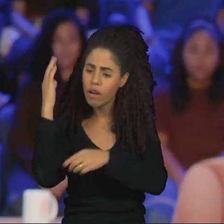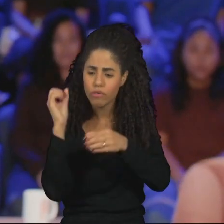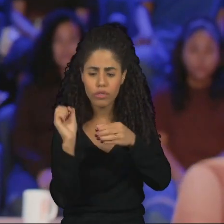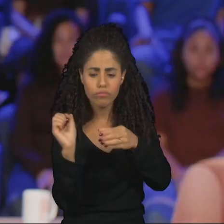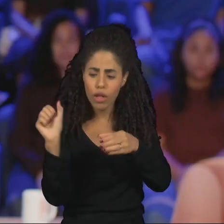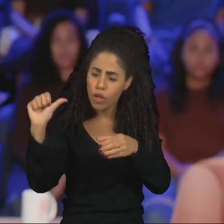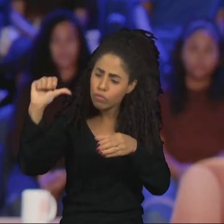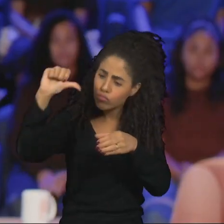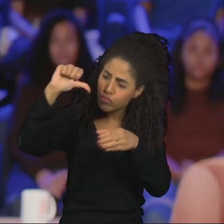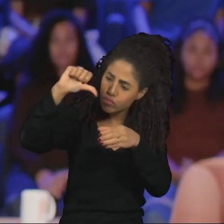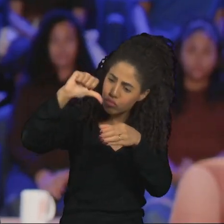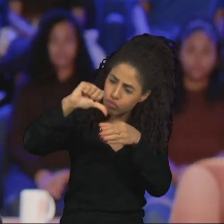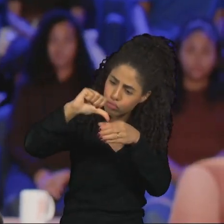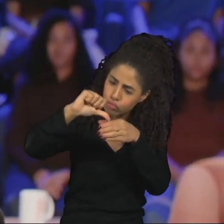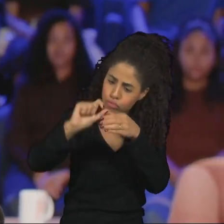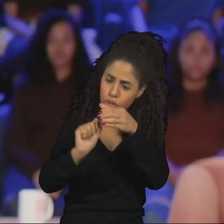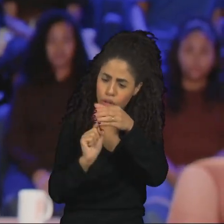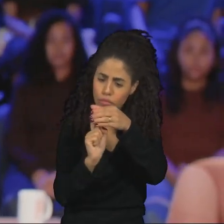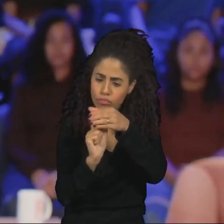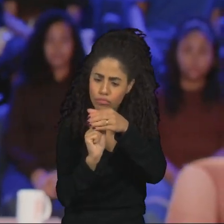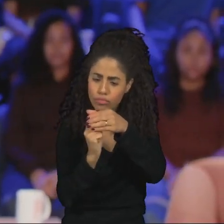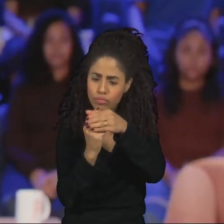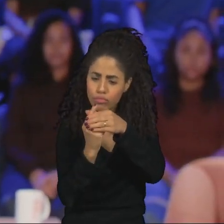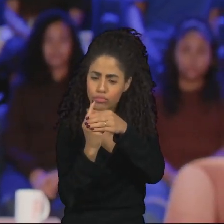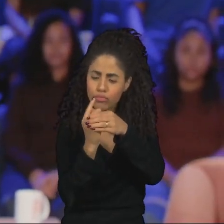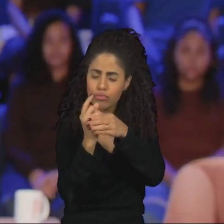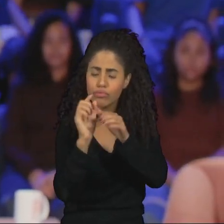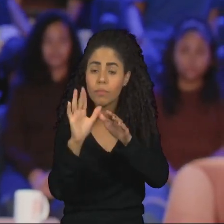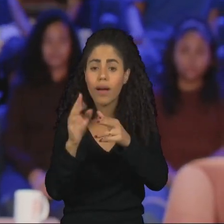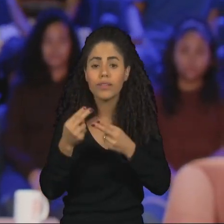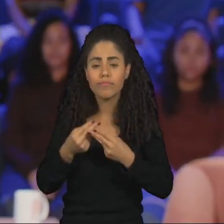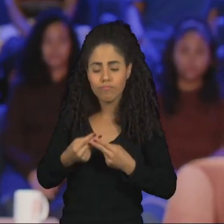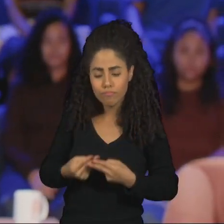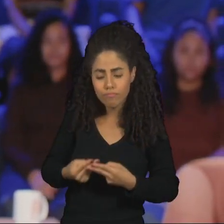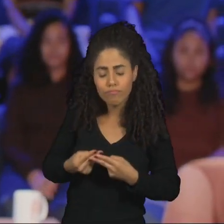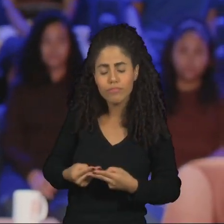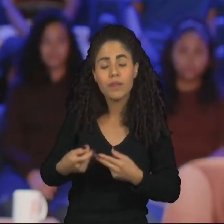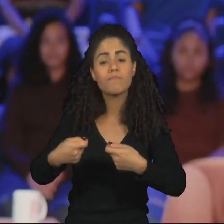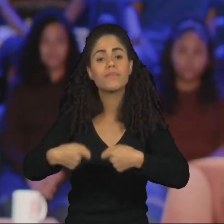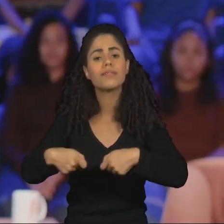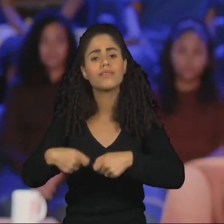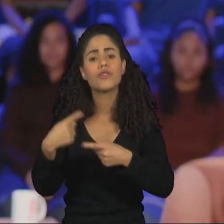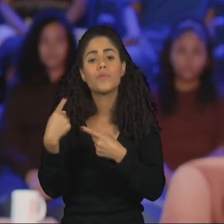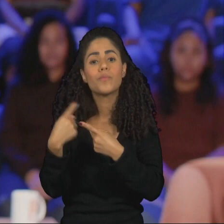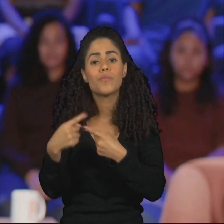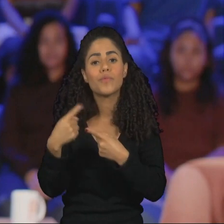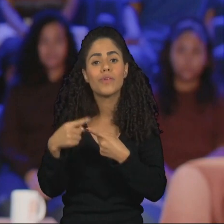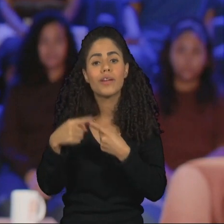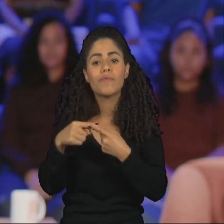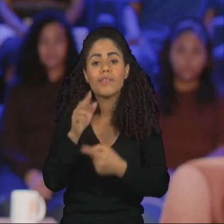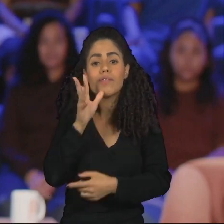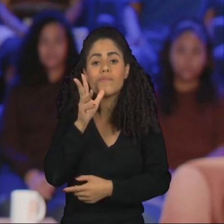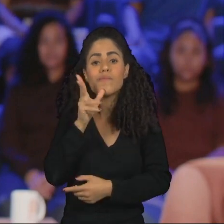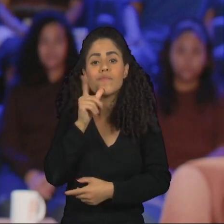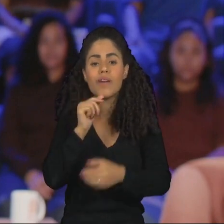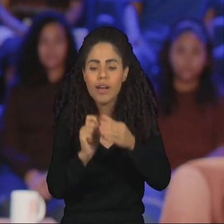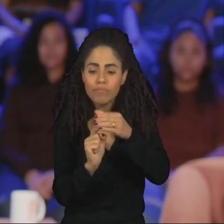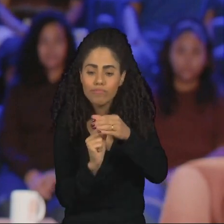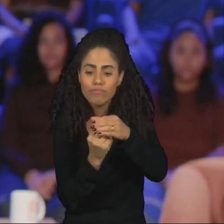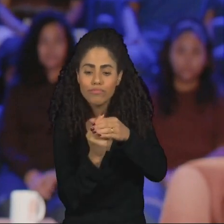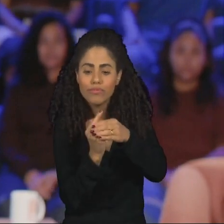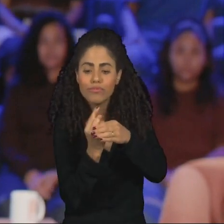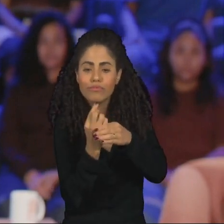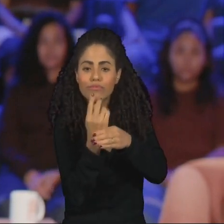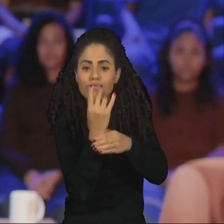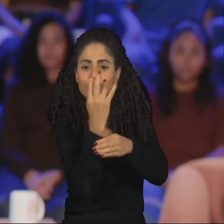com paciência, mas ele sabe que jamais verá os seus frutos. Esse gesto é a essência